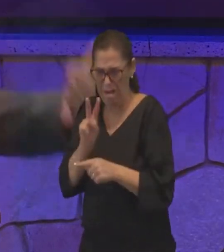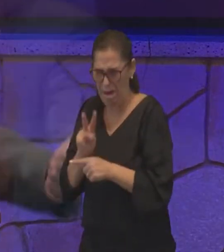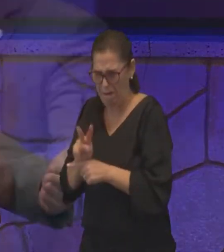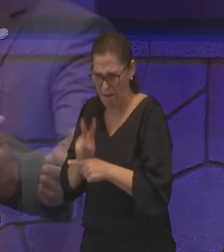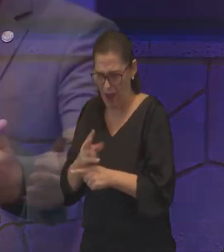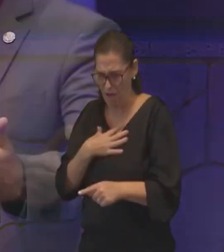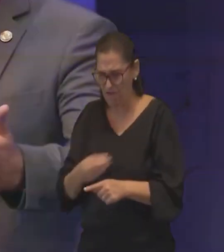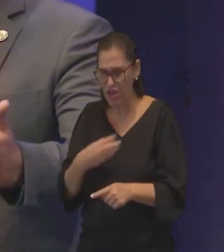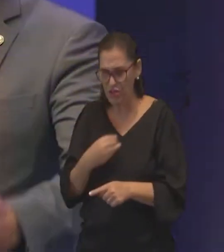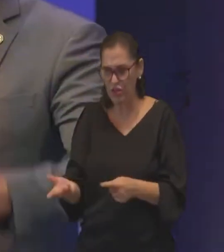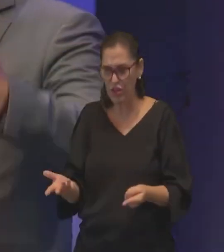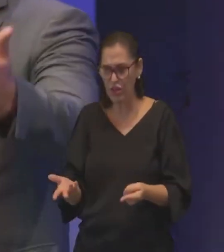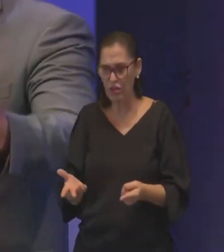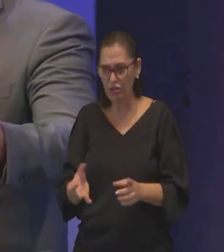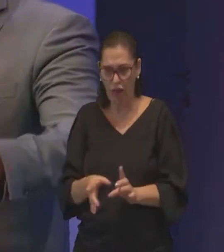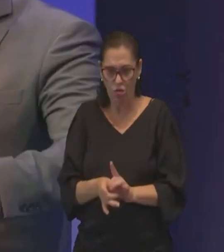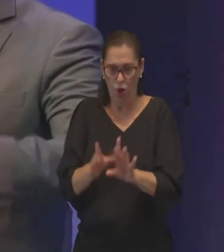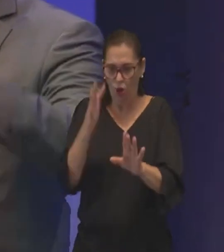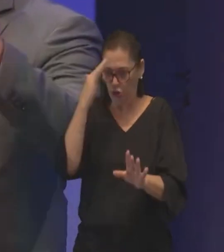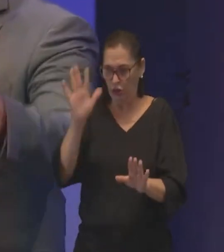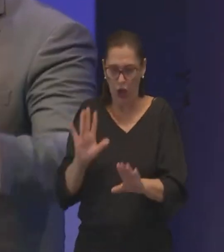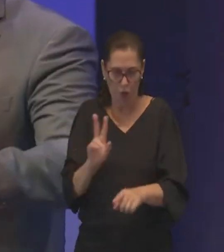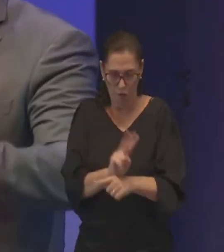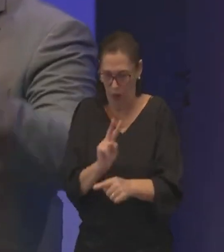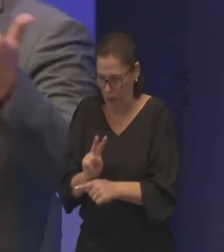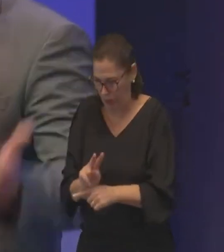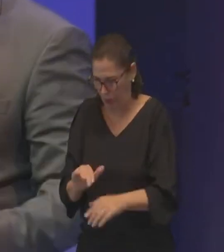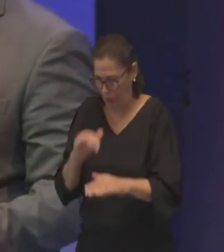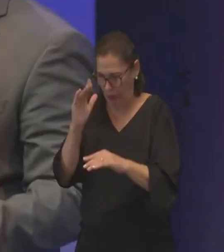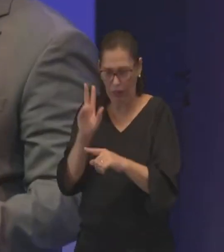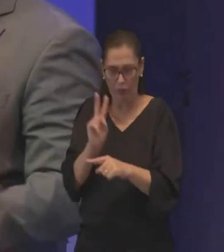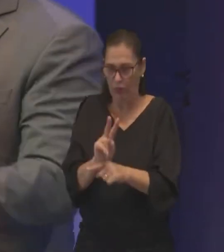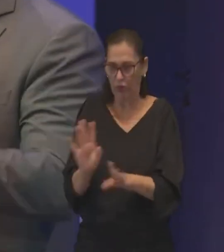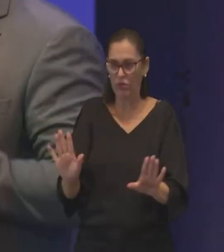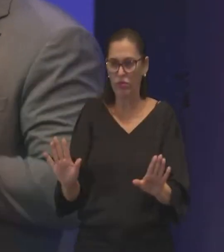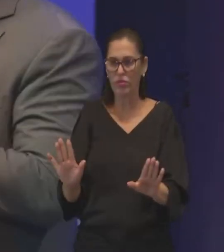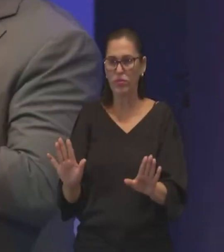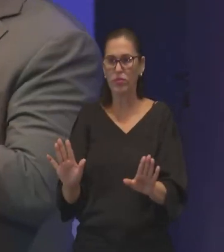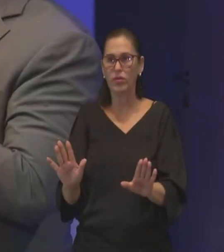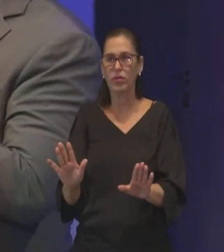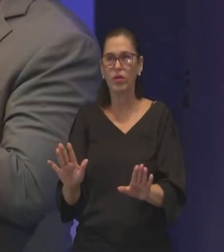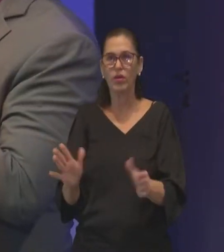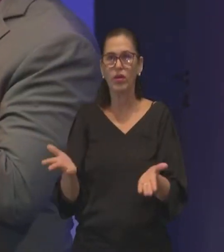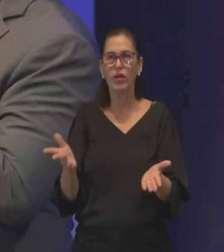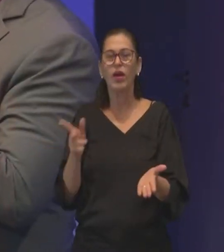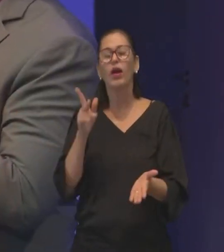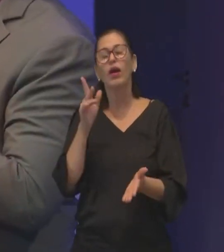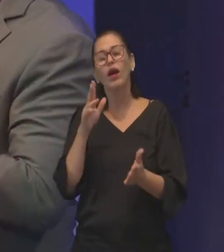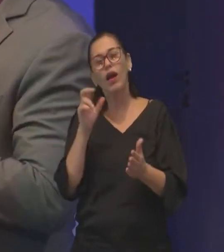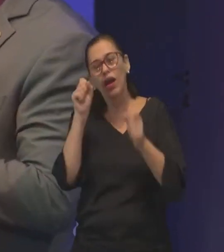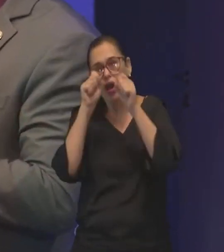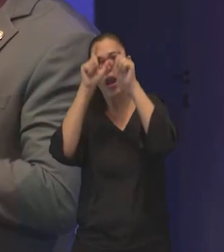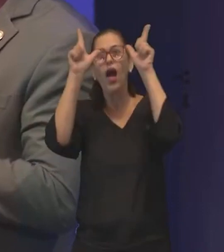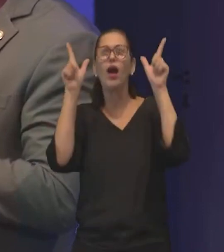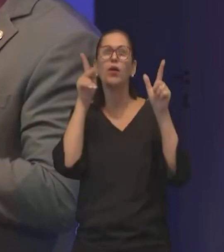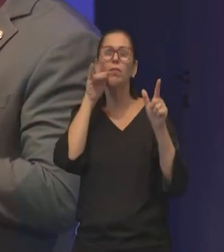seus filhos, não permitindo sonhar, não permitindo crescer e se desenvolver. É óbvio que papai e mamãe se preocupam.